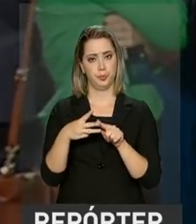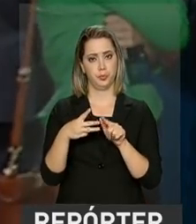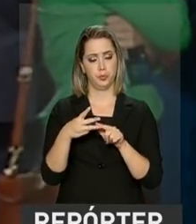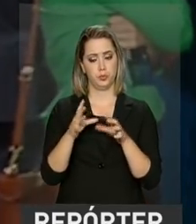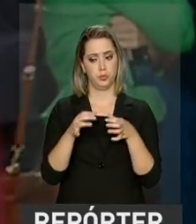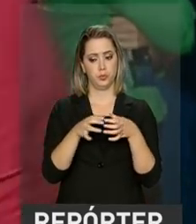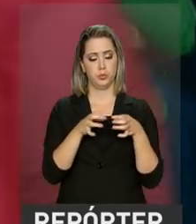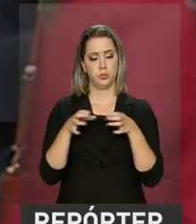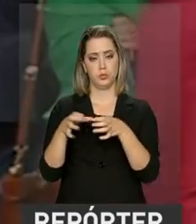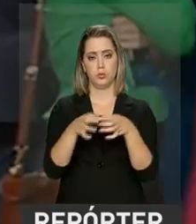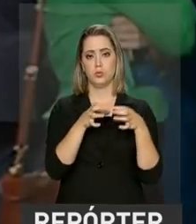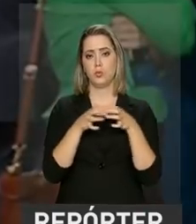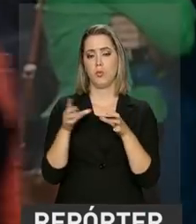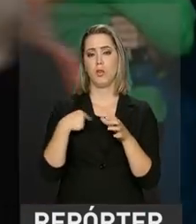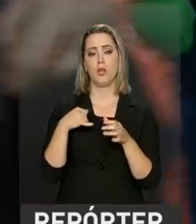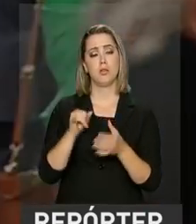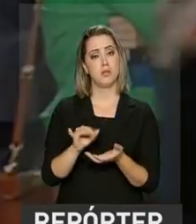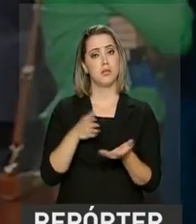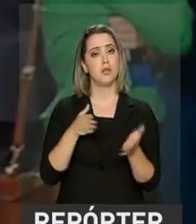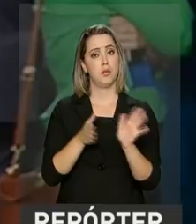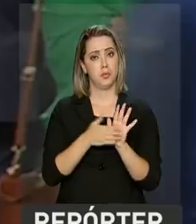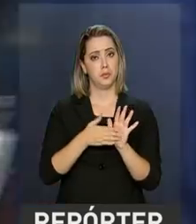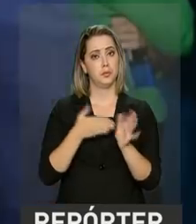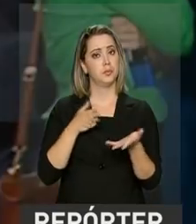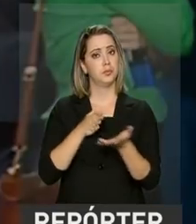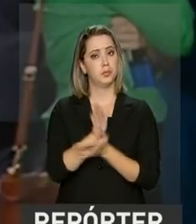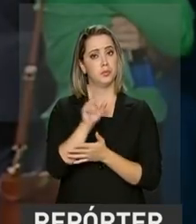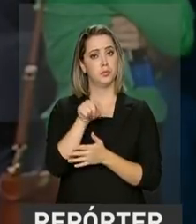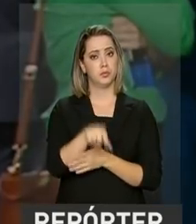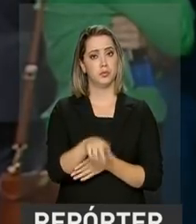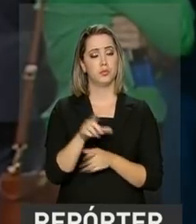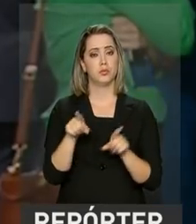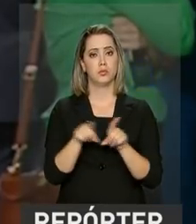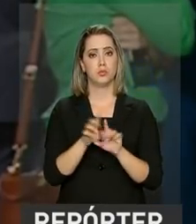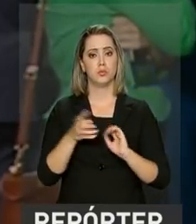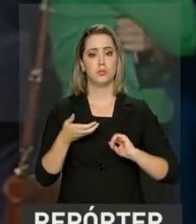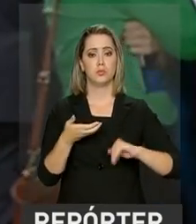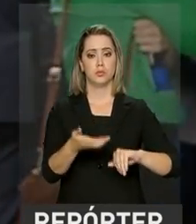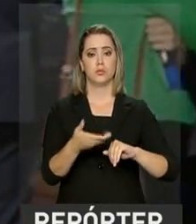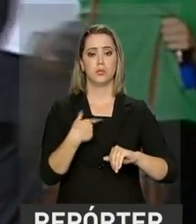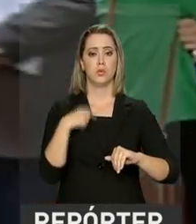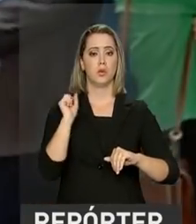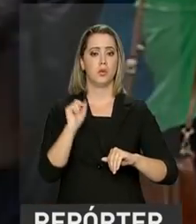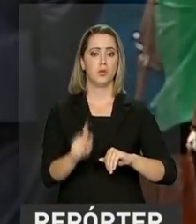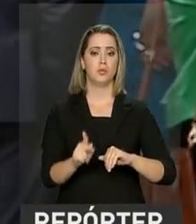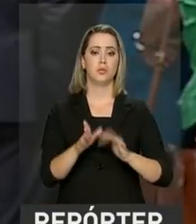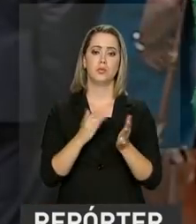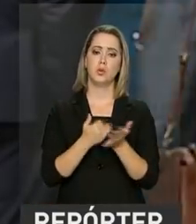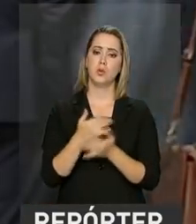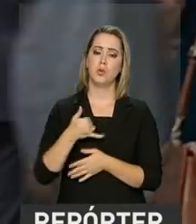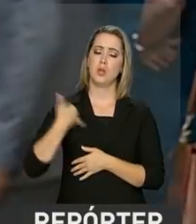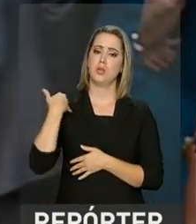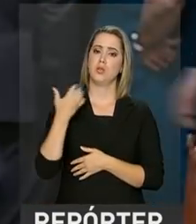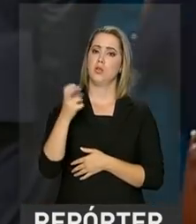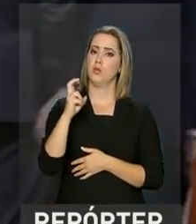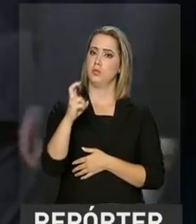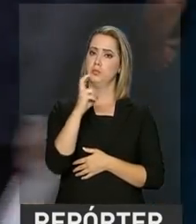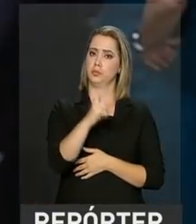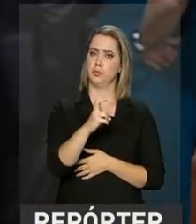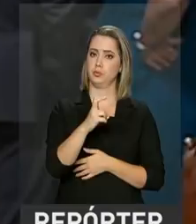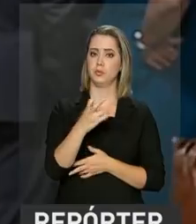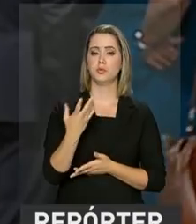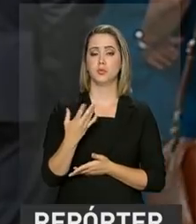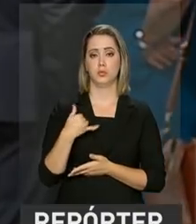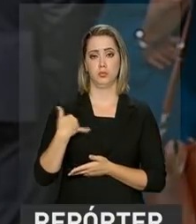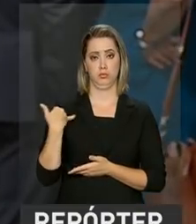categorias, caso a proposta seja aprovada e promulgada pelo Congresso Nacional, se aposentar com uma idade mínima de 55